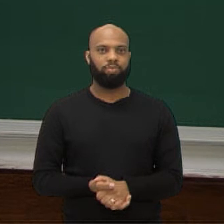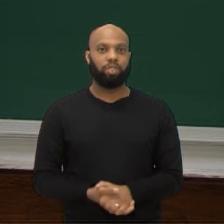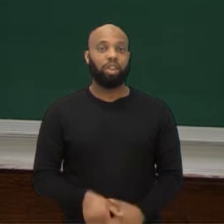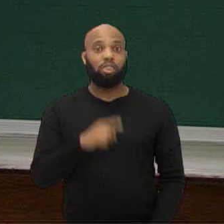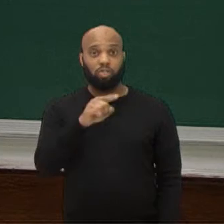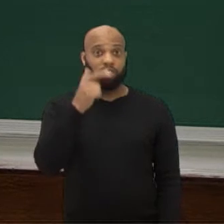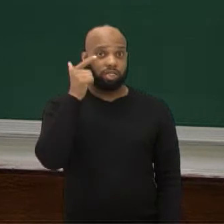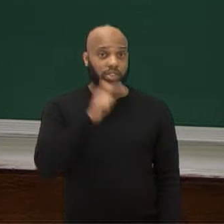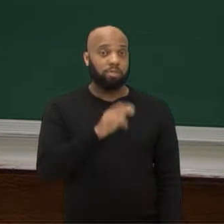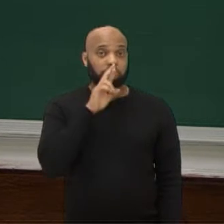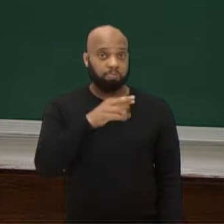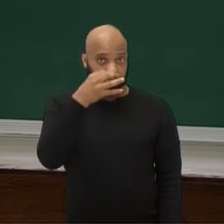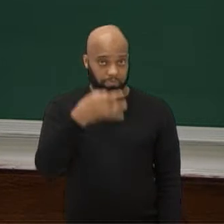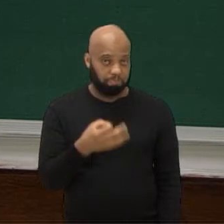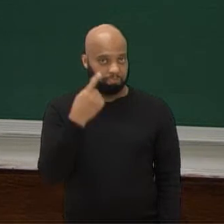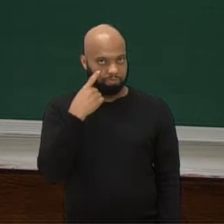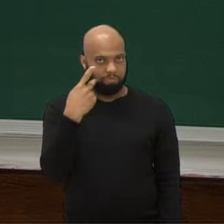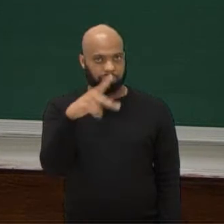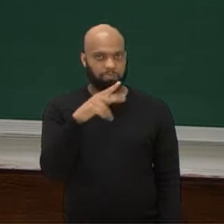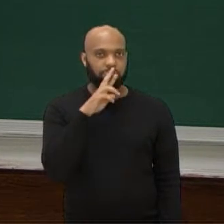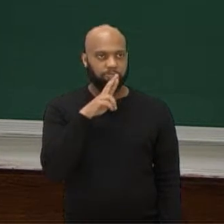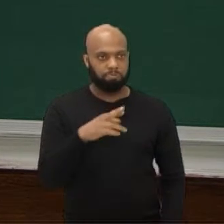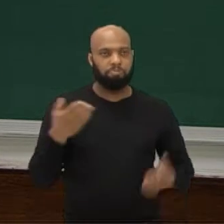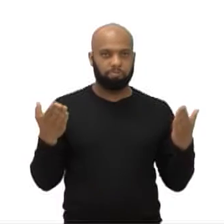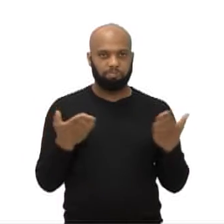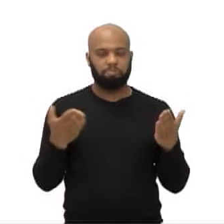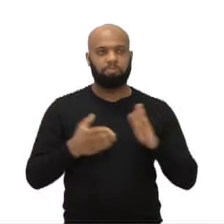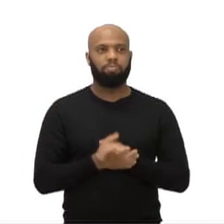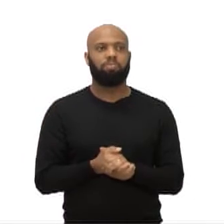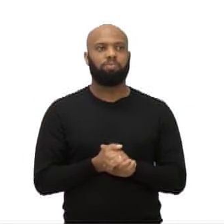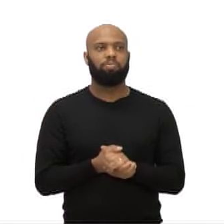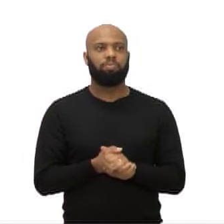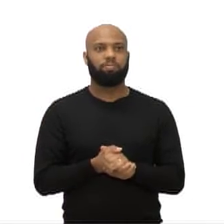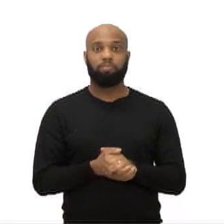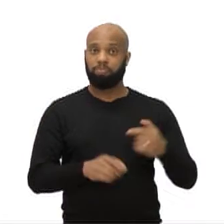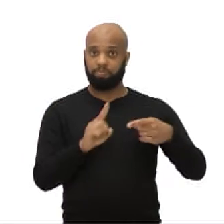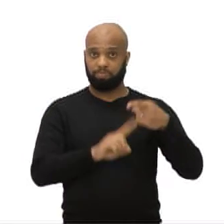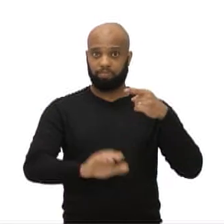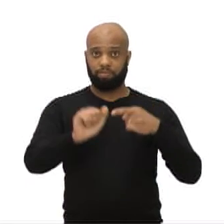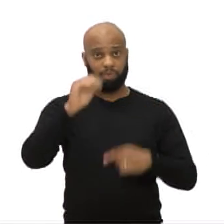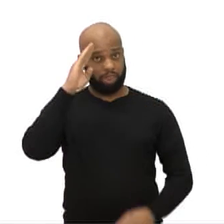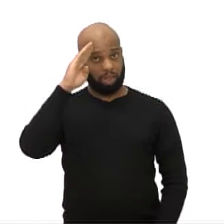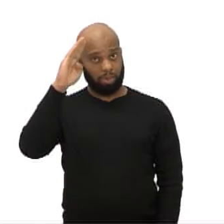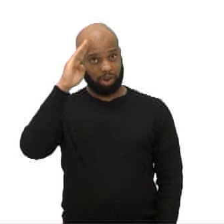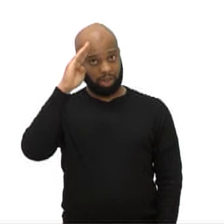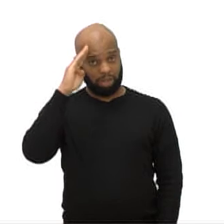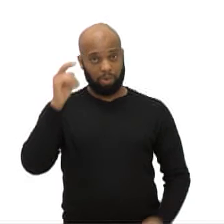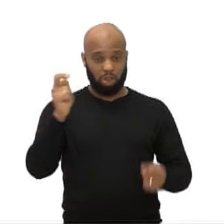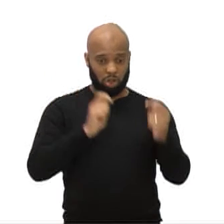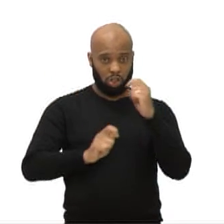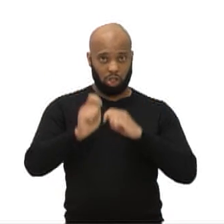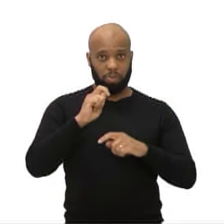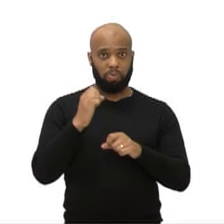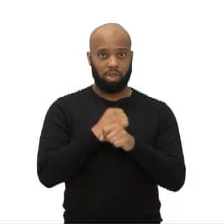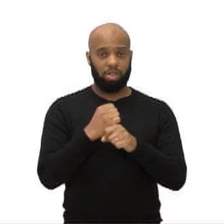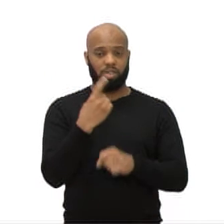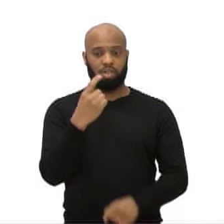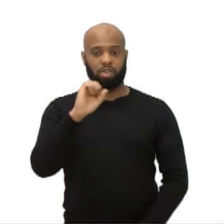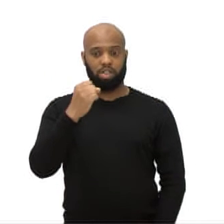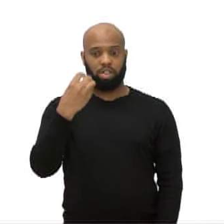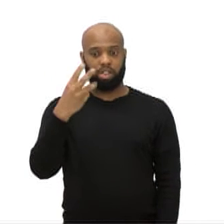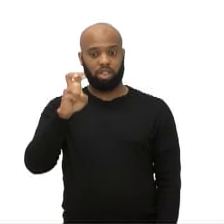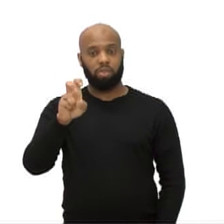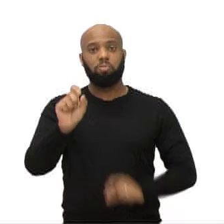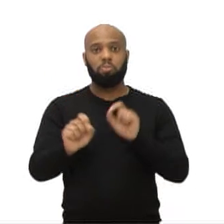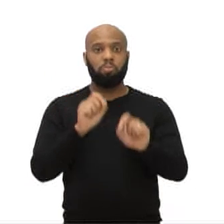Conseguiu acertar? Vamos ver a resposta correta agora? A principal atividade econômica gaúcha em 1835